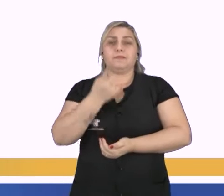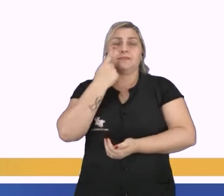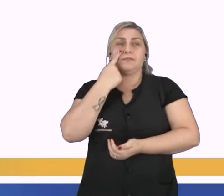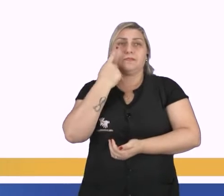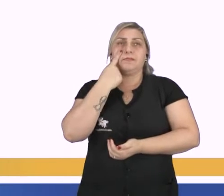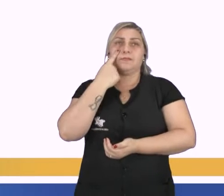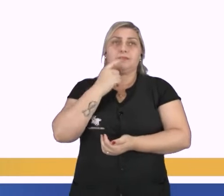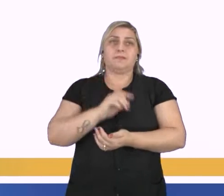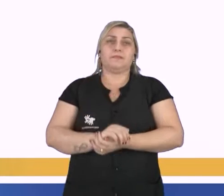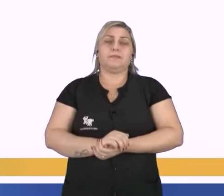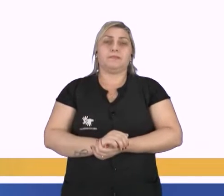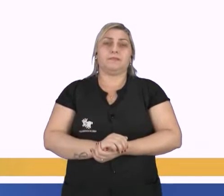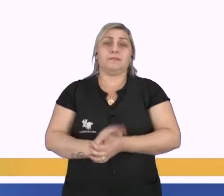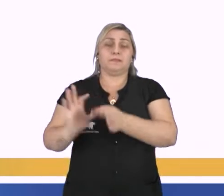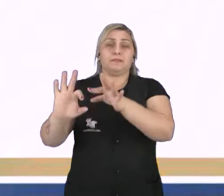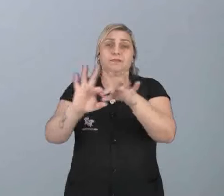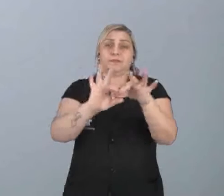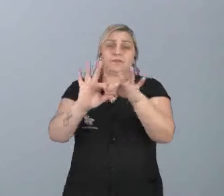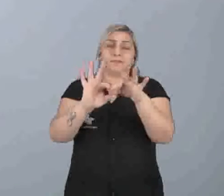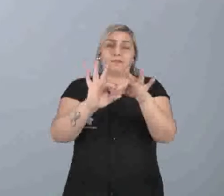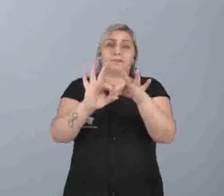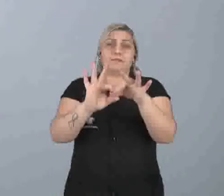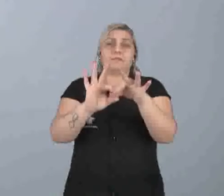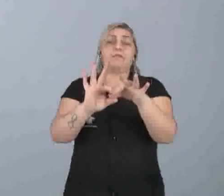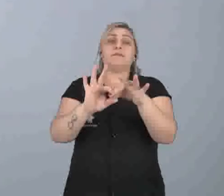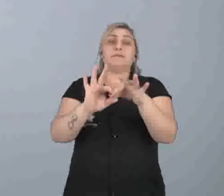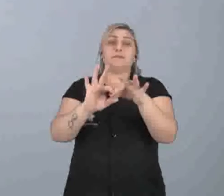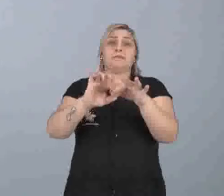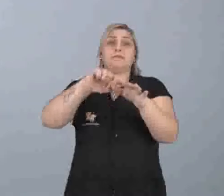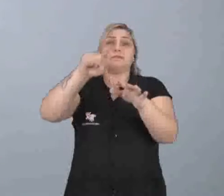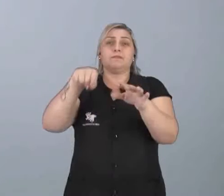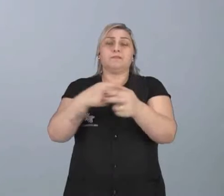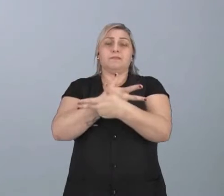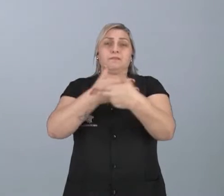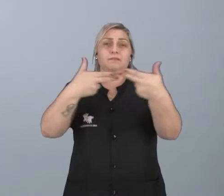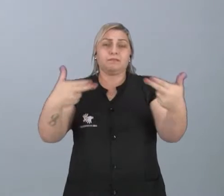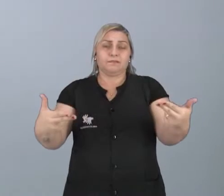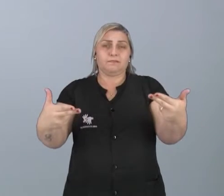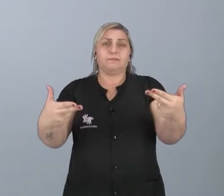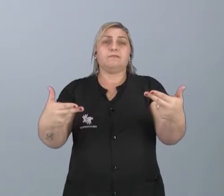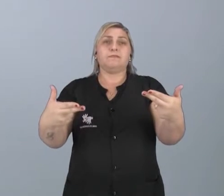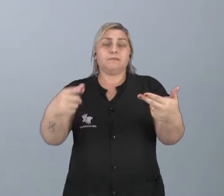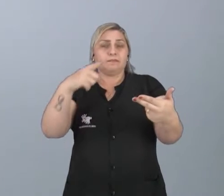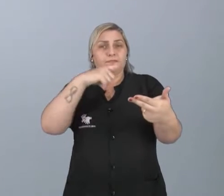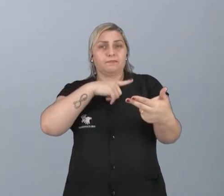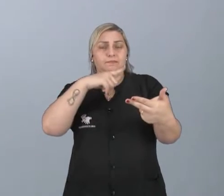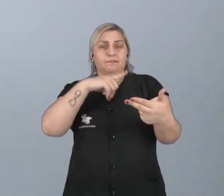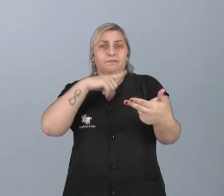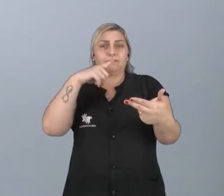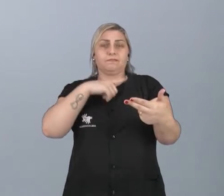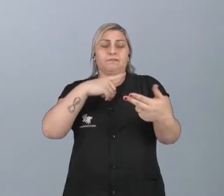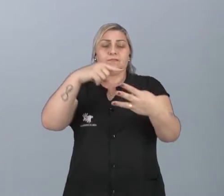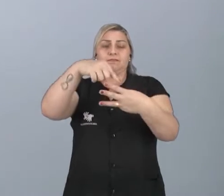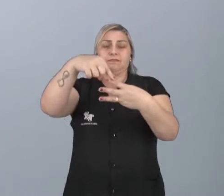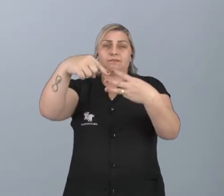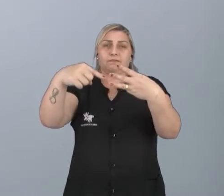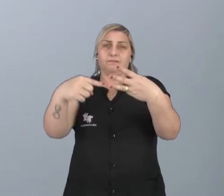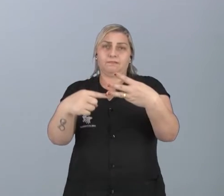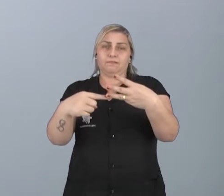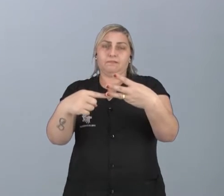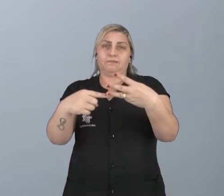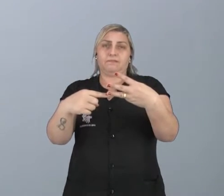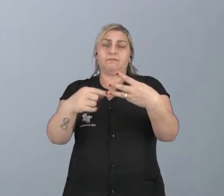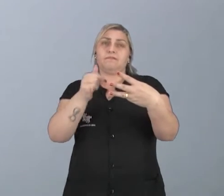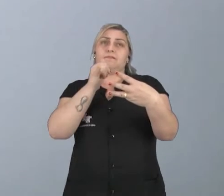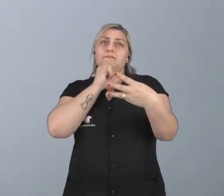aqui os contextos aqui que os sinais de pontuação empregaram nesses 3